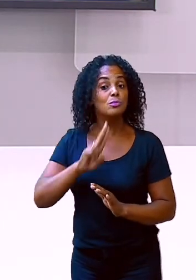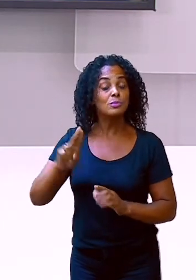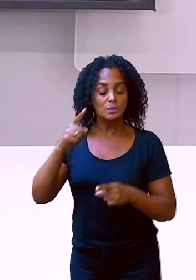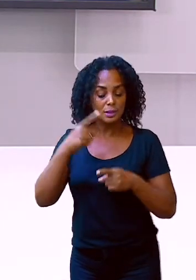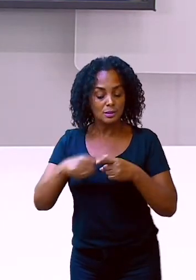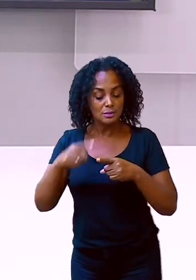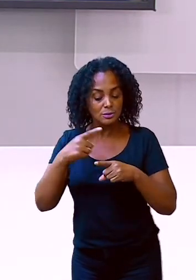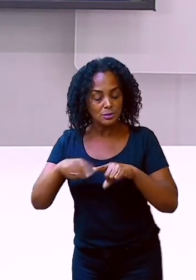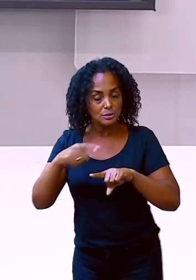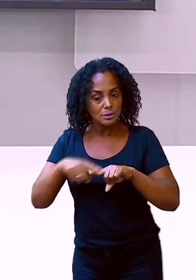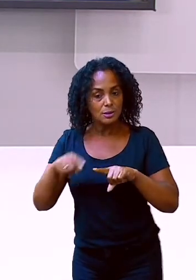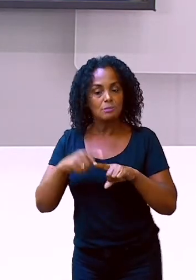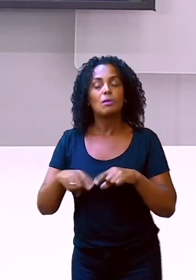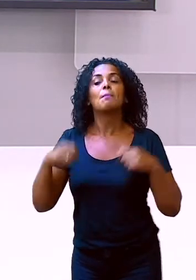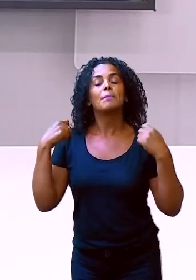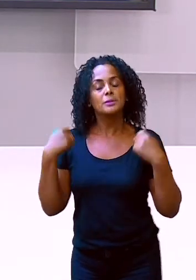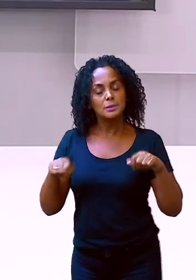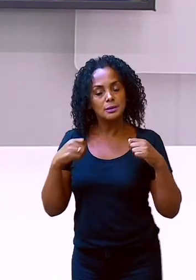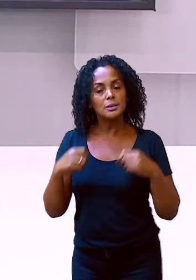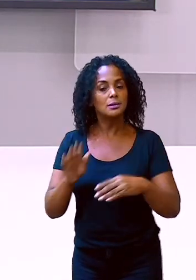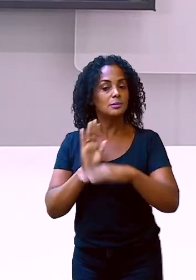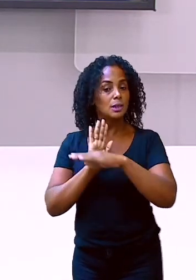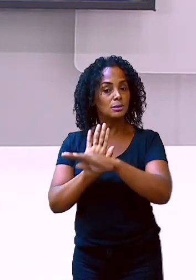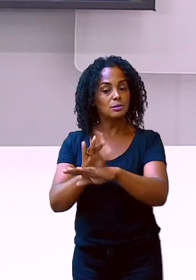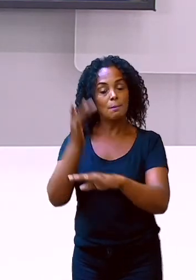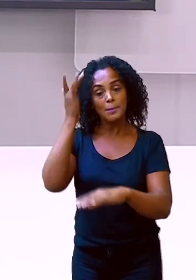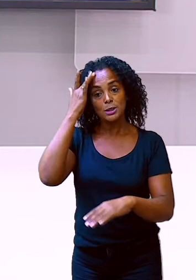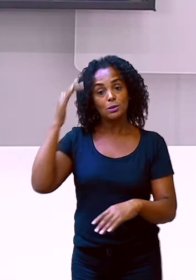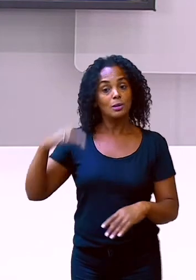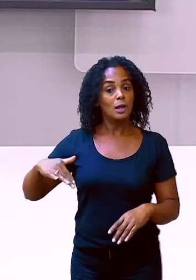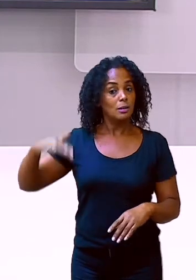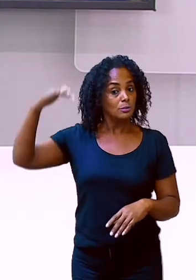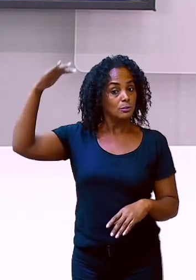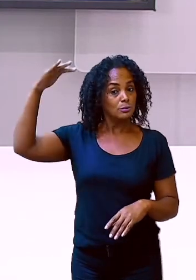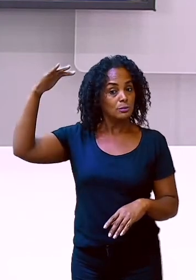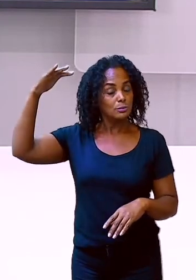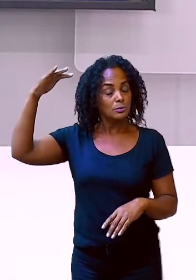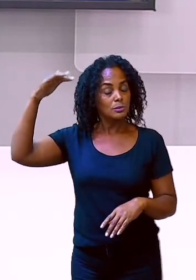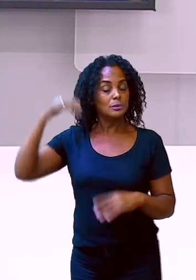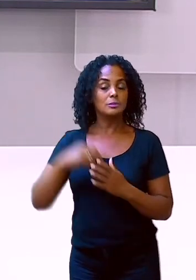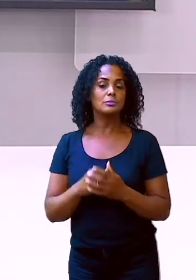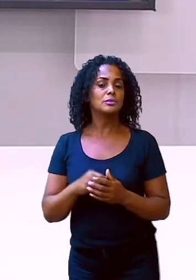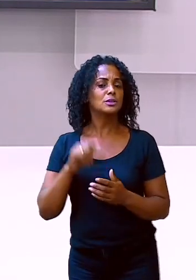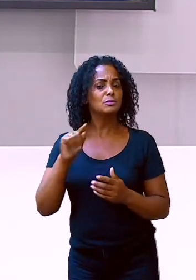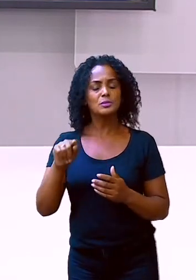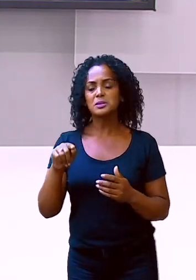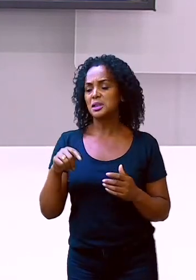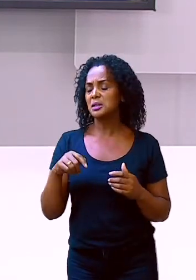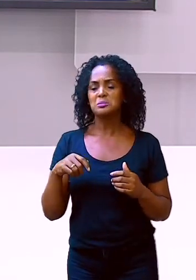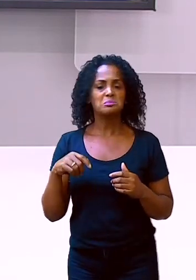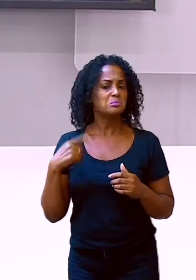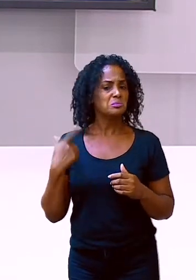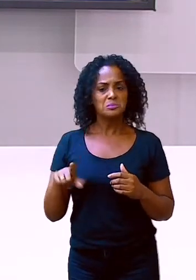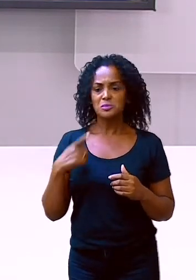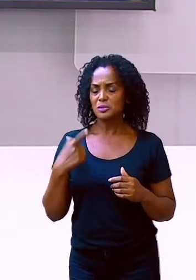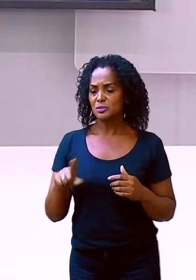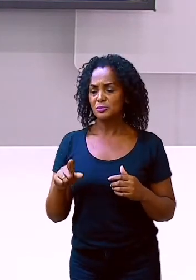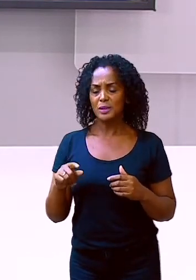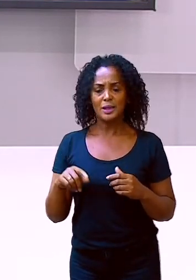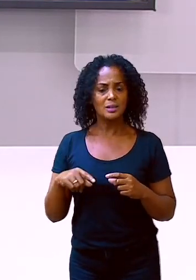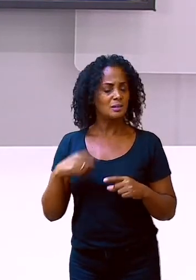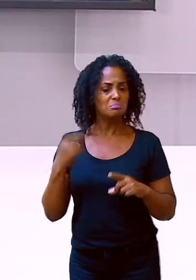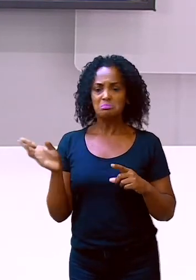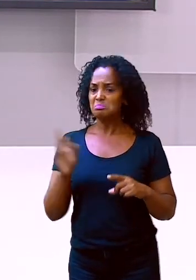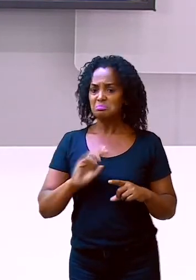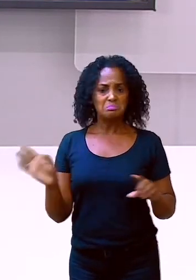vamos precisar da ajuda de um adulto. Se você não tiver algum desses materiais aí na sua casa